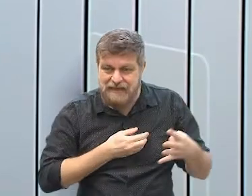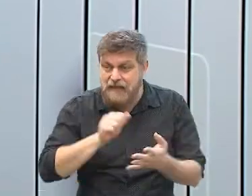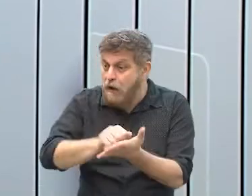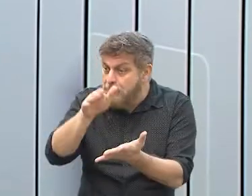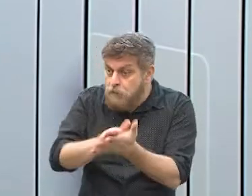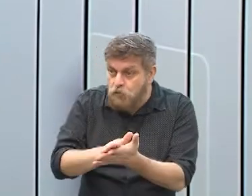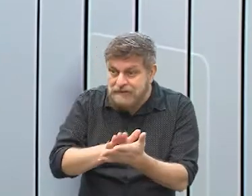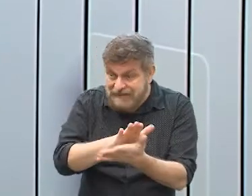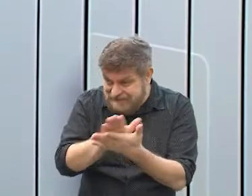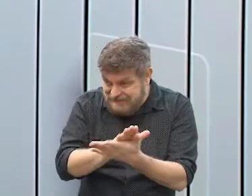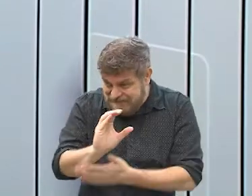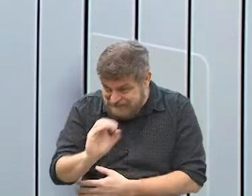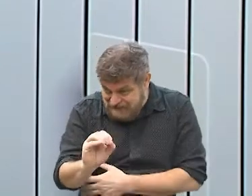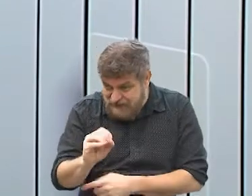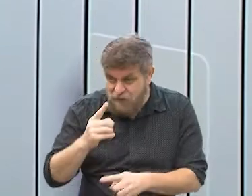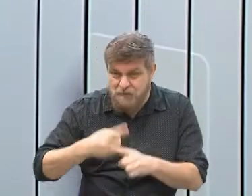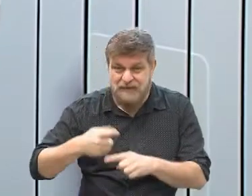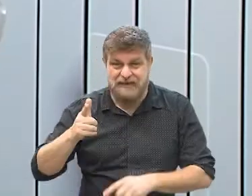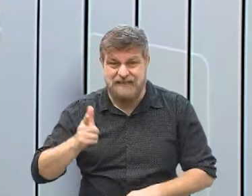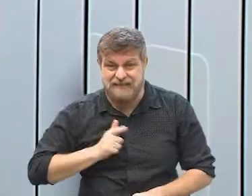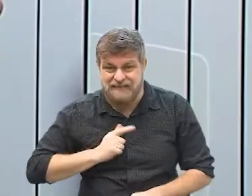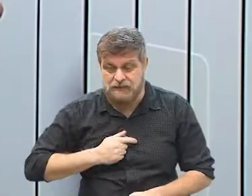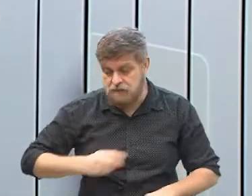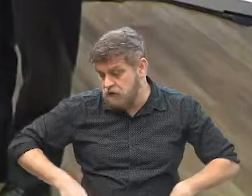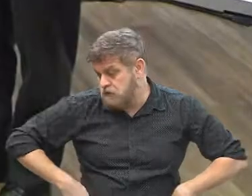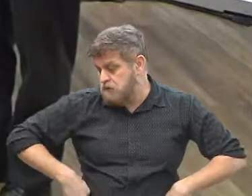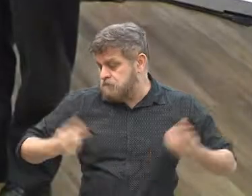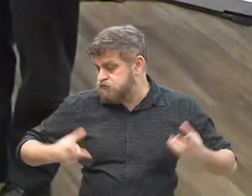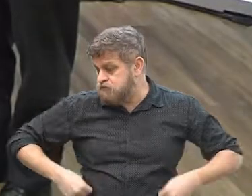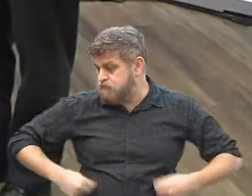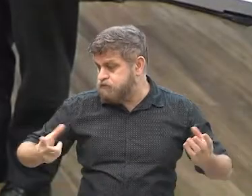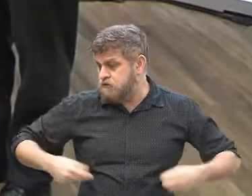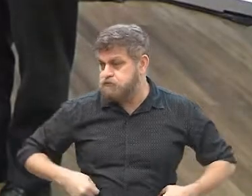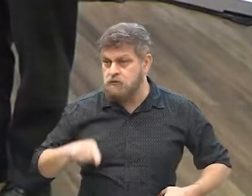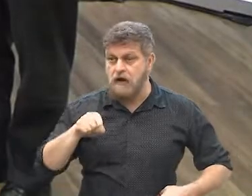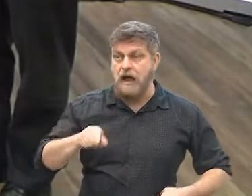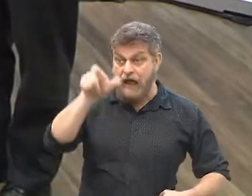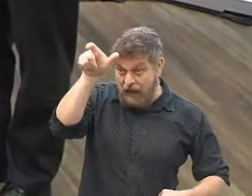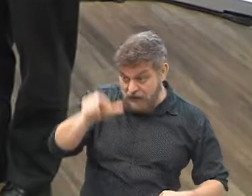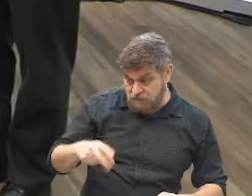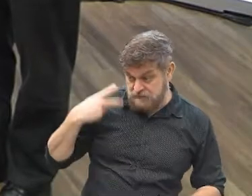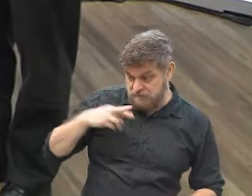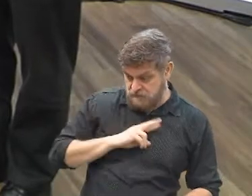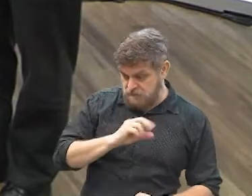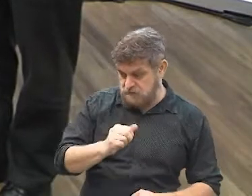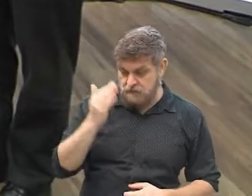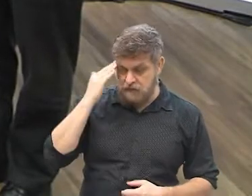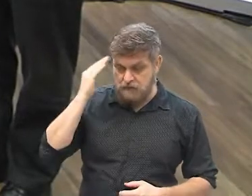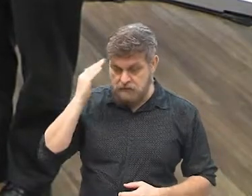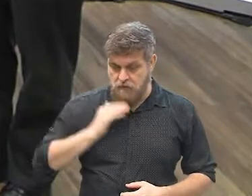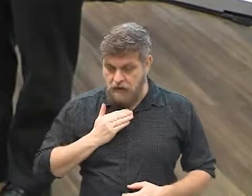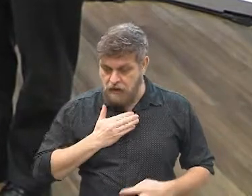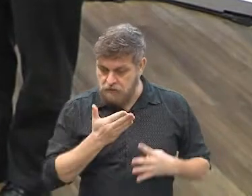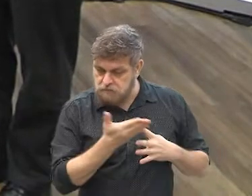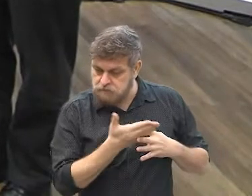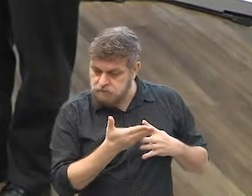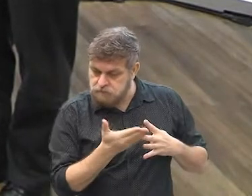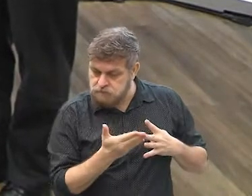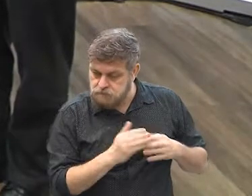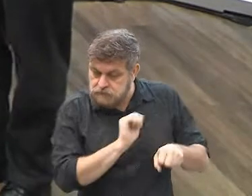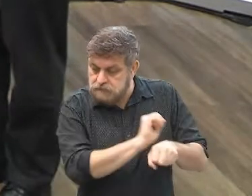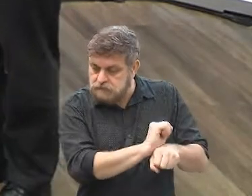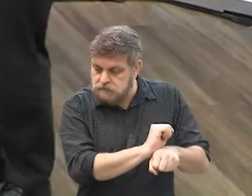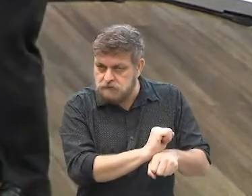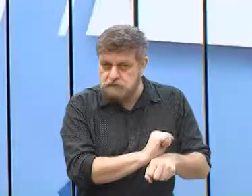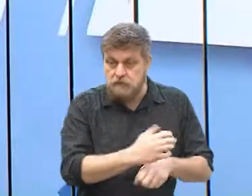e juros. É que surgiram outras despesas e aí o senhor entendeu que essa suspensão seria uma forma de ajudar as